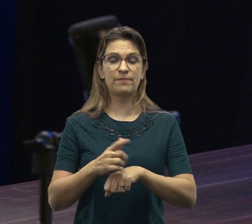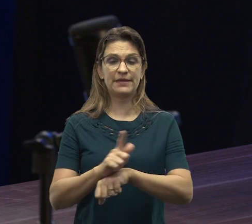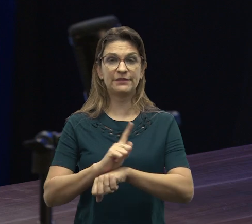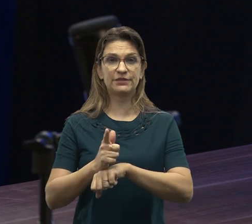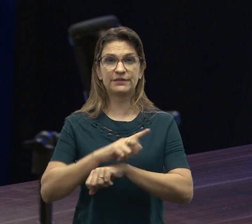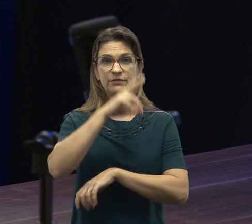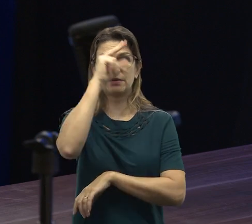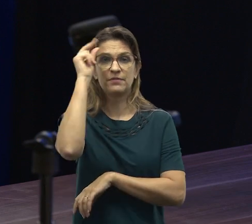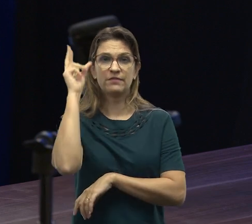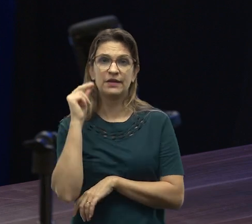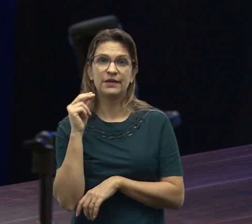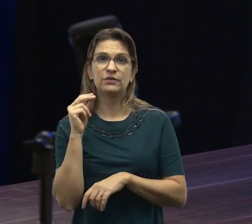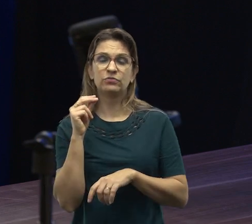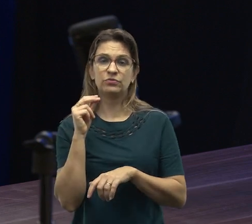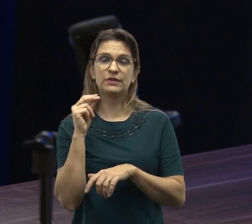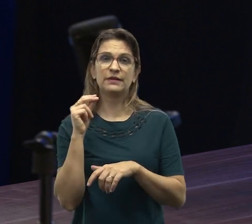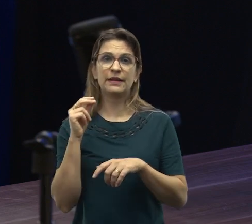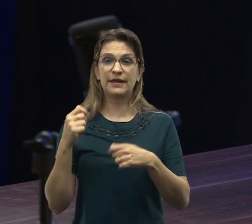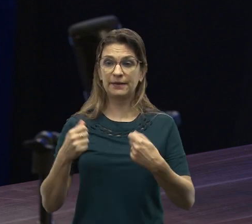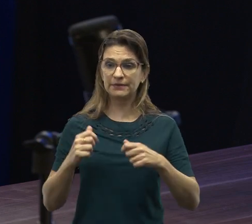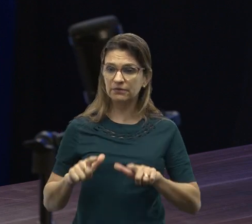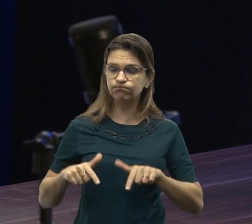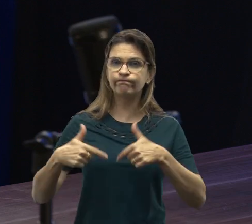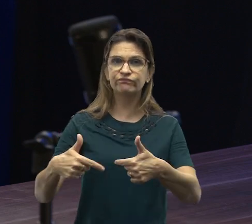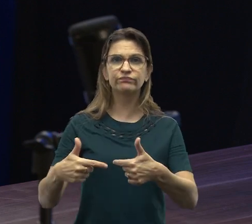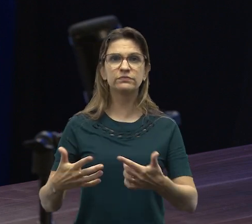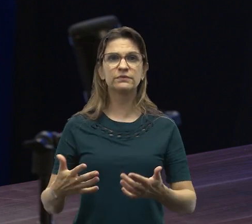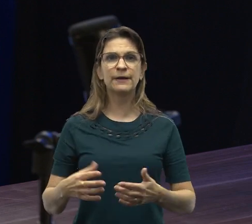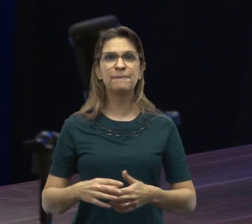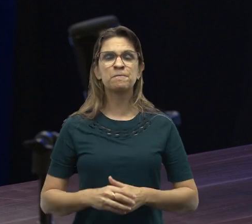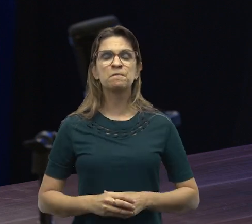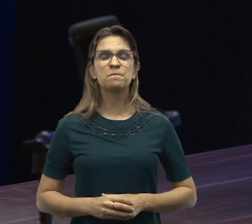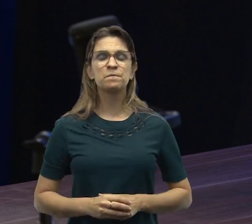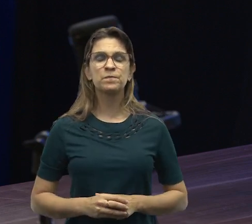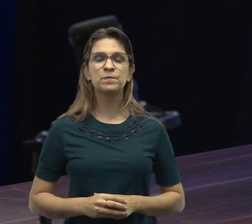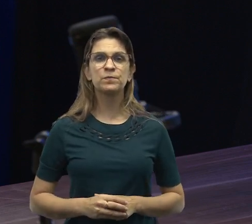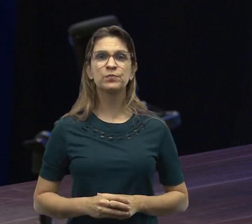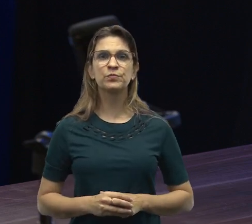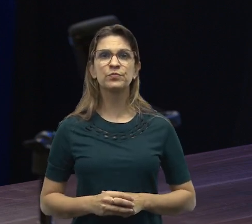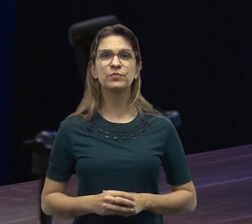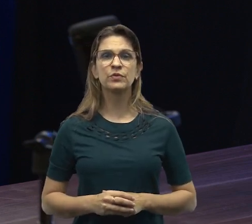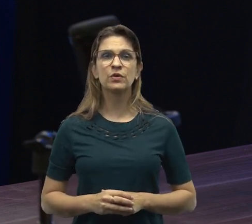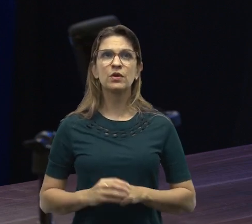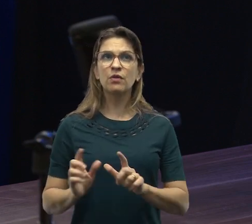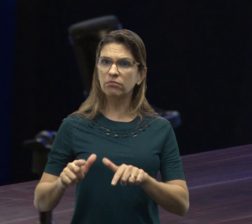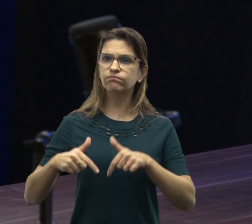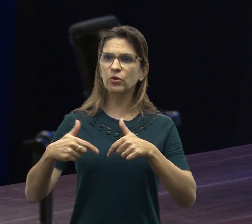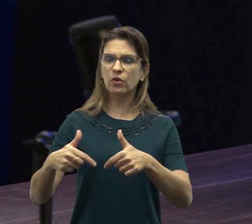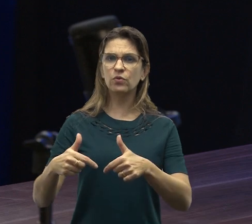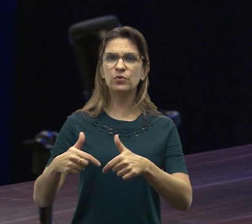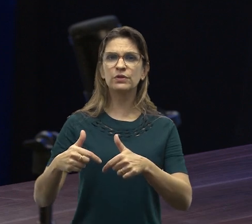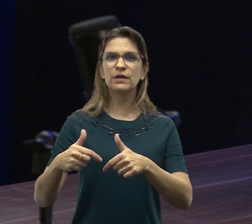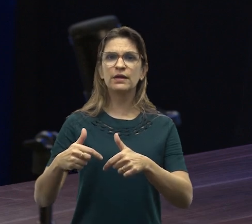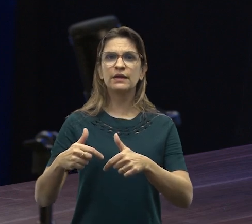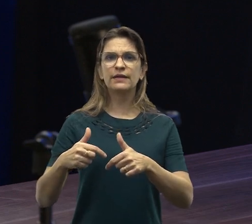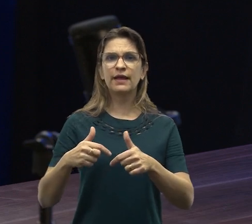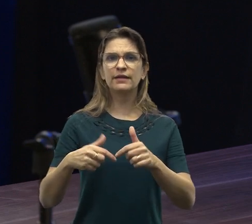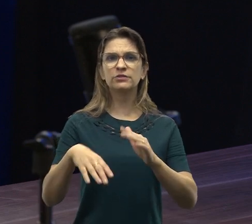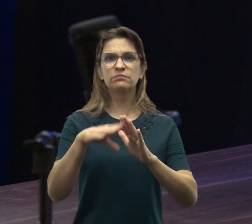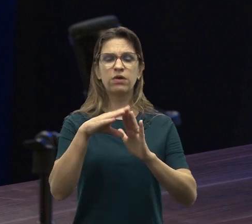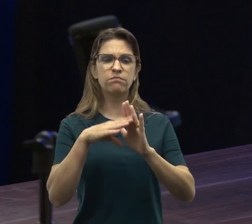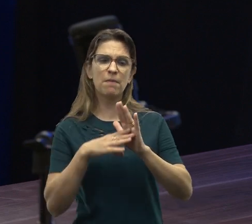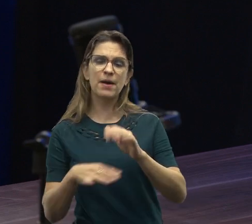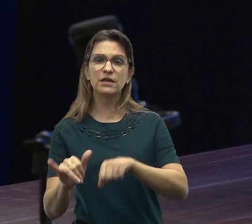preciso que a prefeitura faça isso, tome algumas atitudes para realmente sanar ou